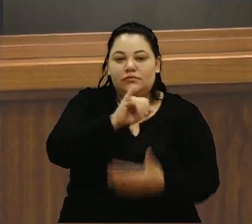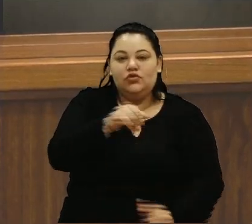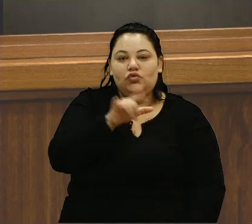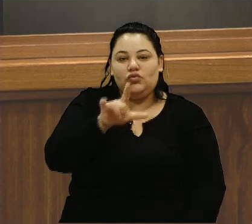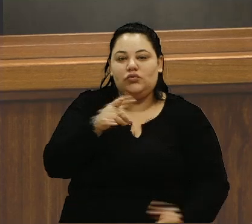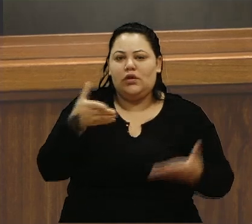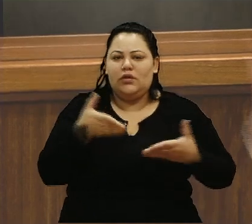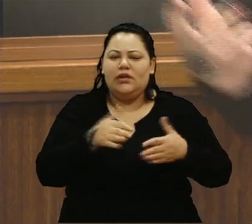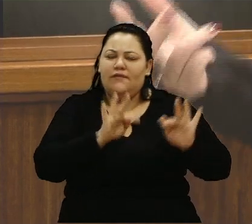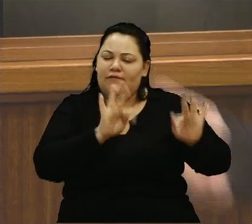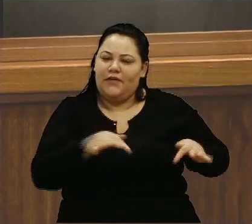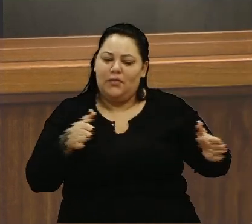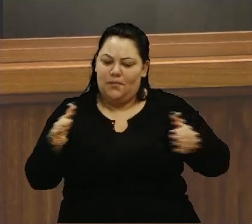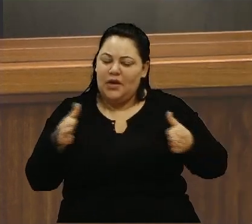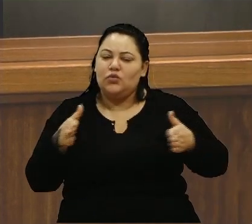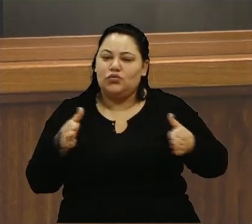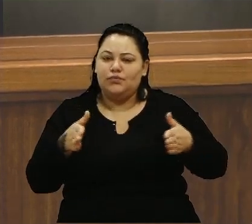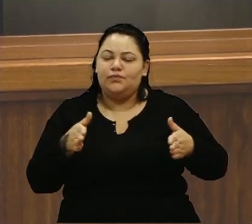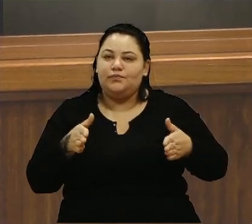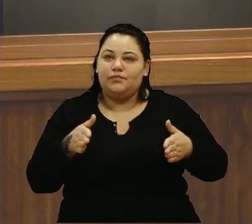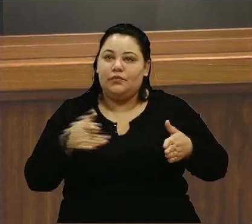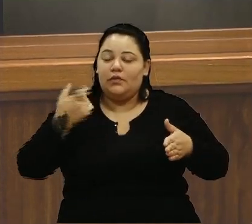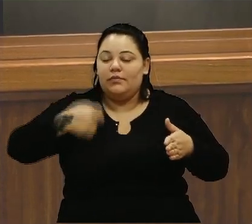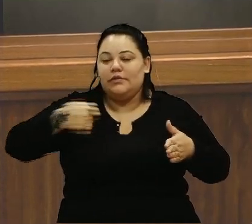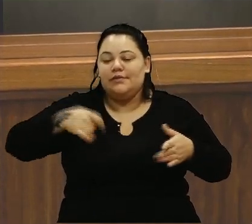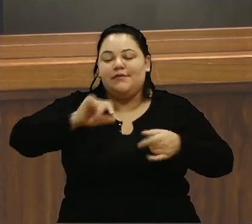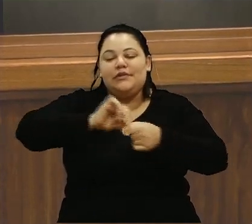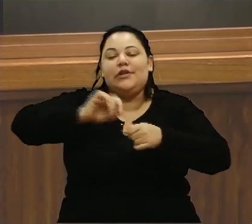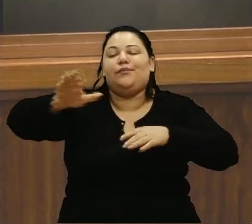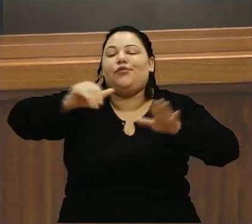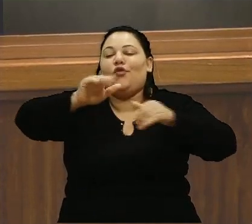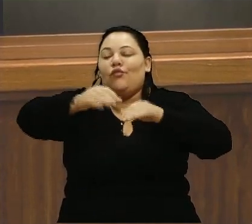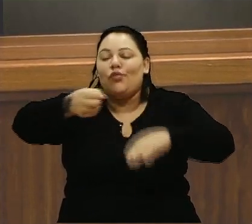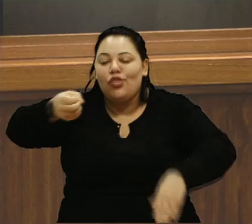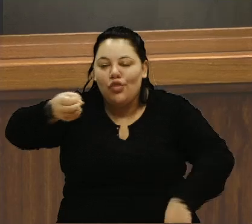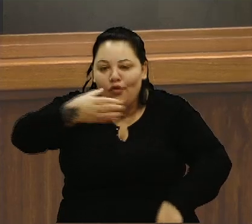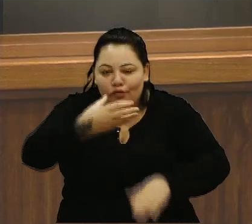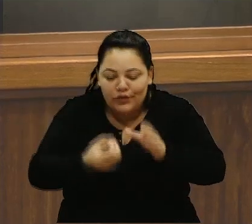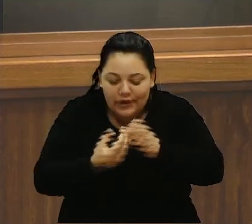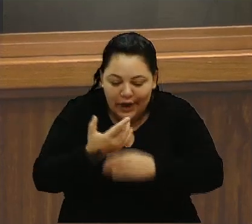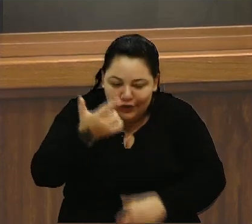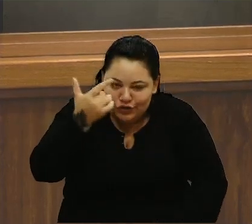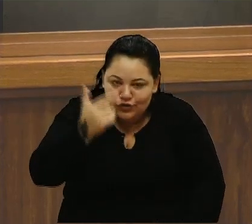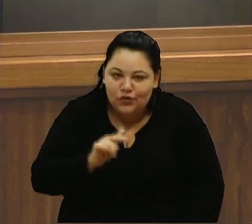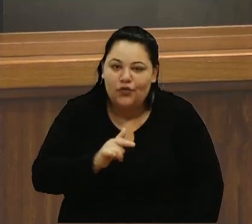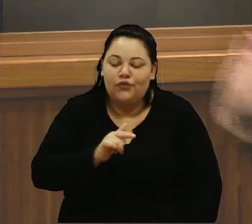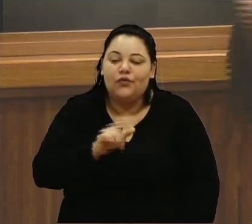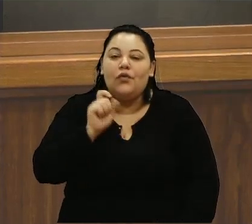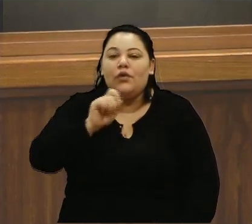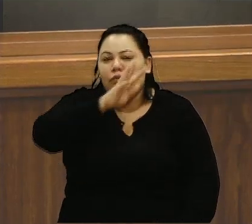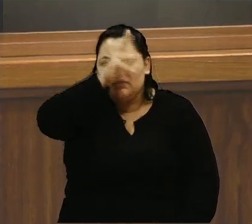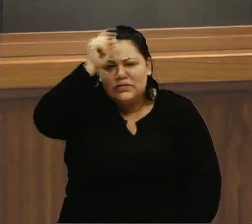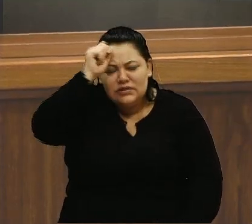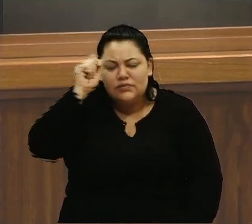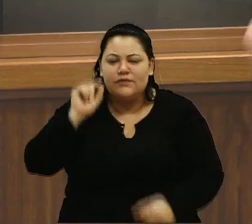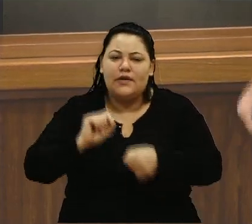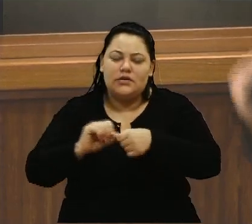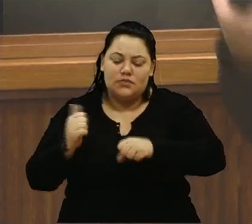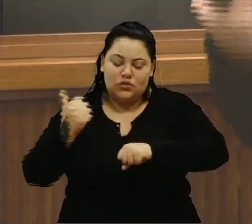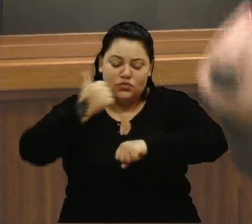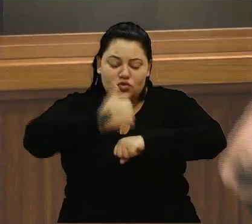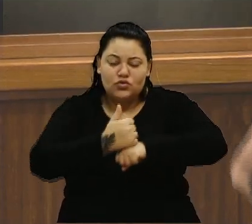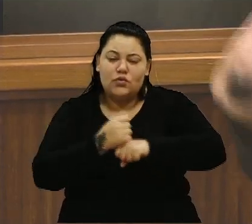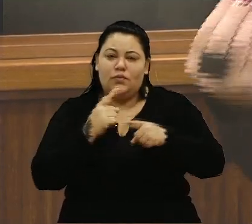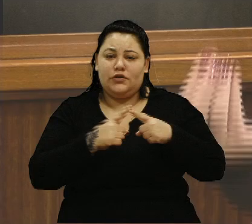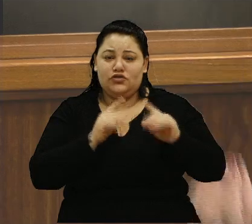prazo da seleção, vai ter que fazer um novo chamamento. O que o município está fazendo para repor, que a gente